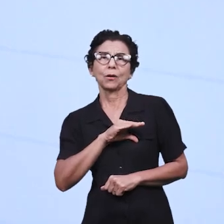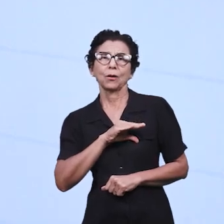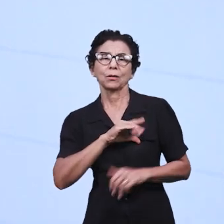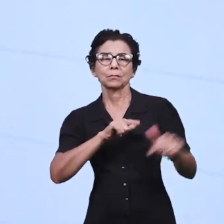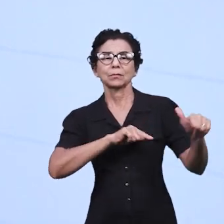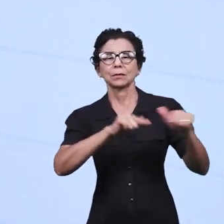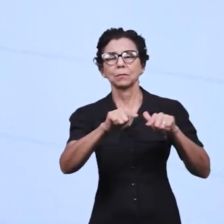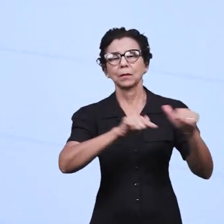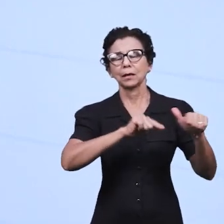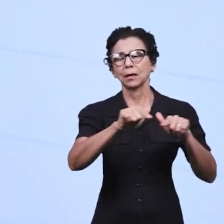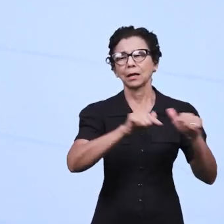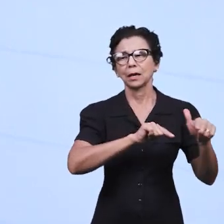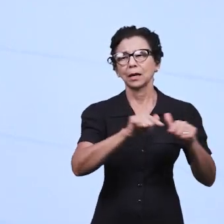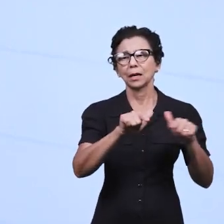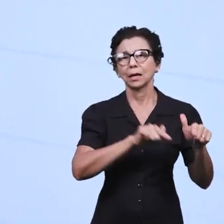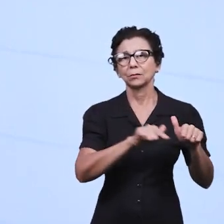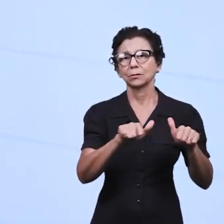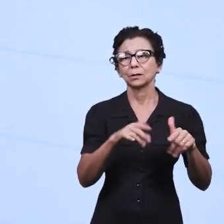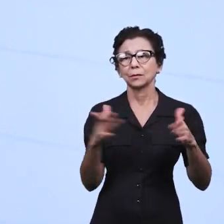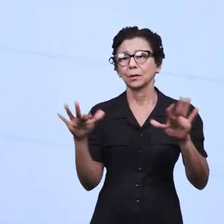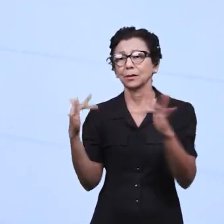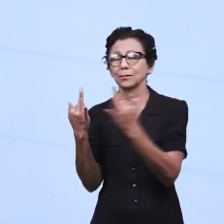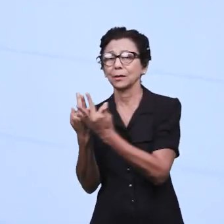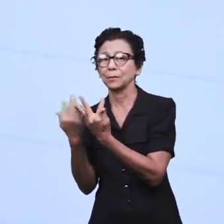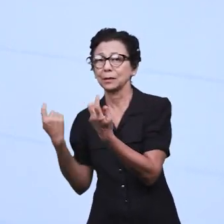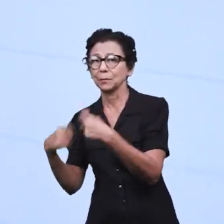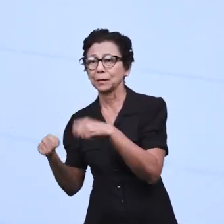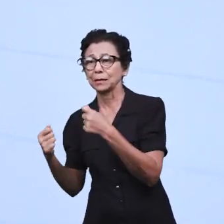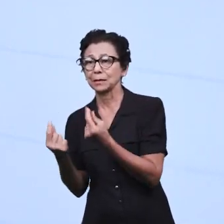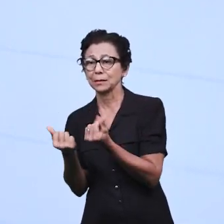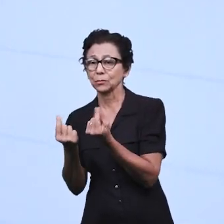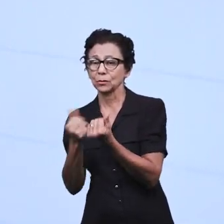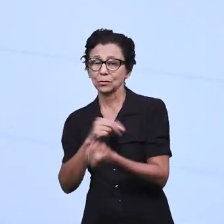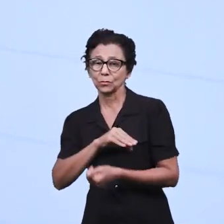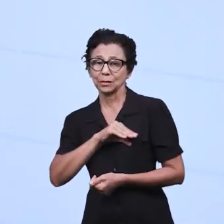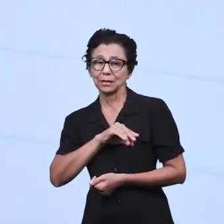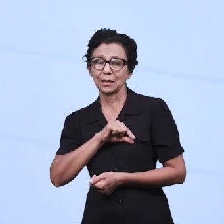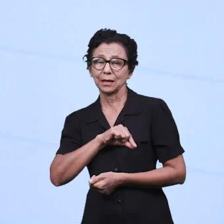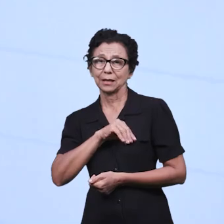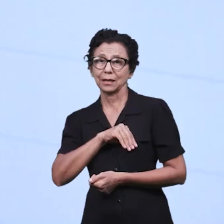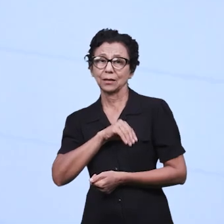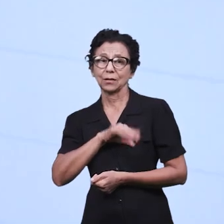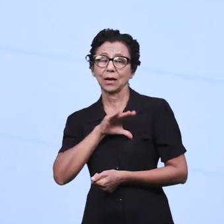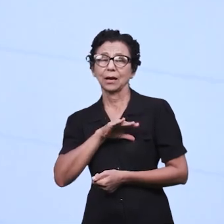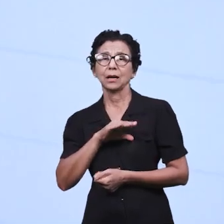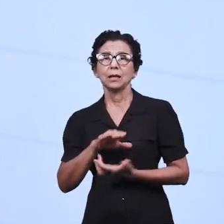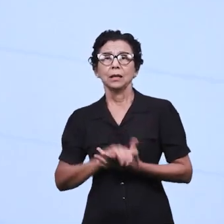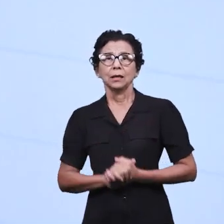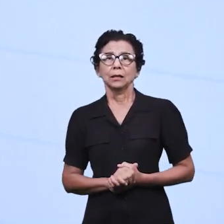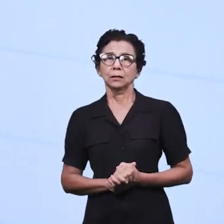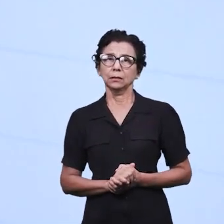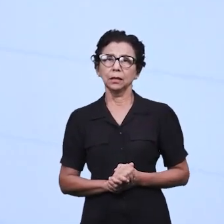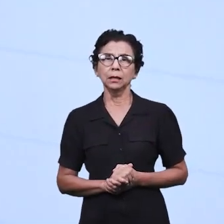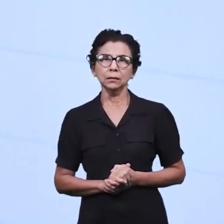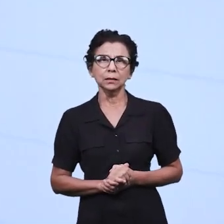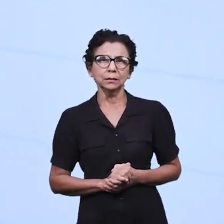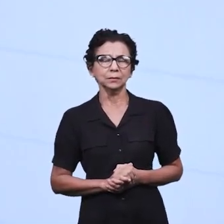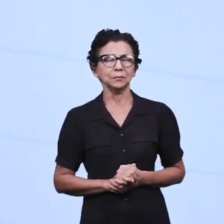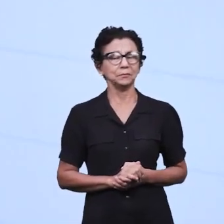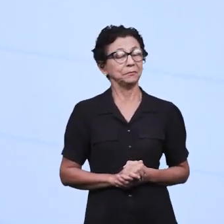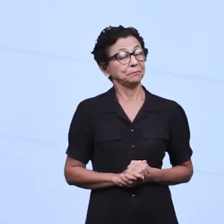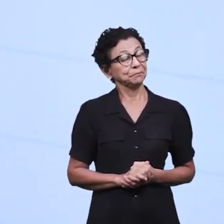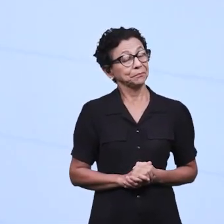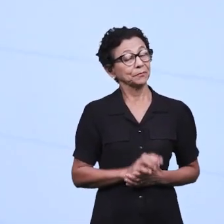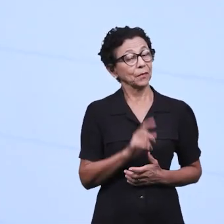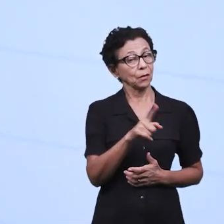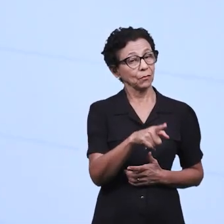a única pessoa provedora, né, da casa com a questão do salário, saiba que você tem direito à aposentadoria por invalidez se essa